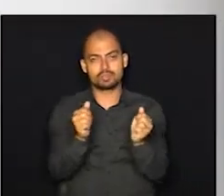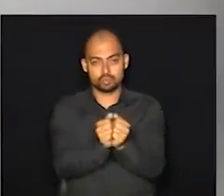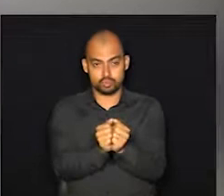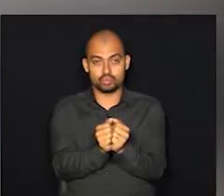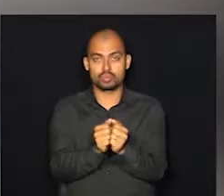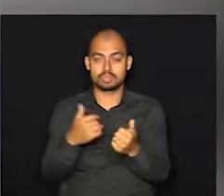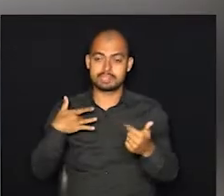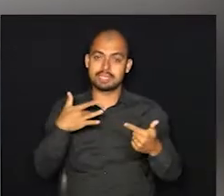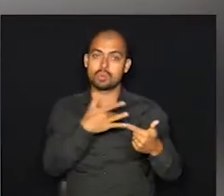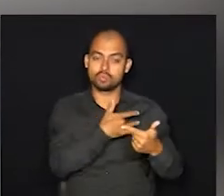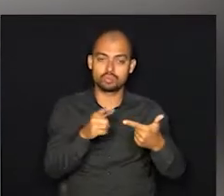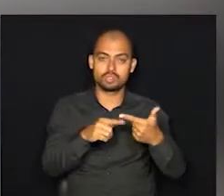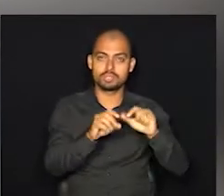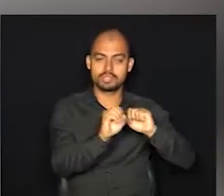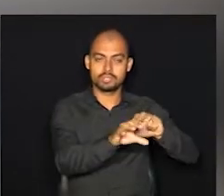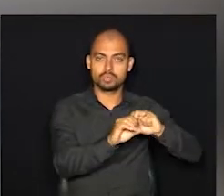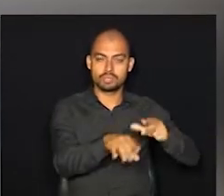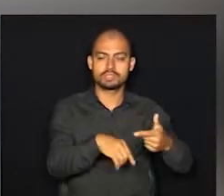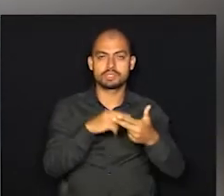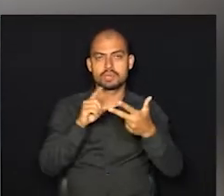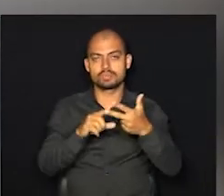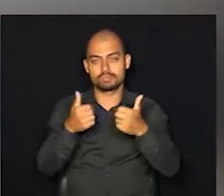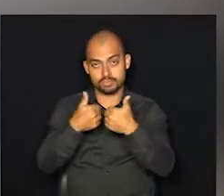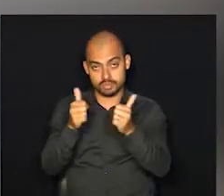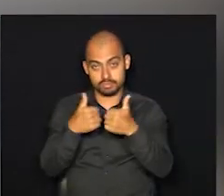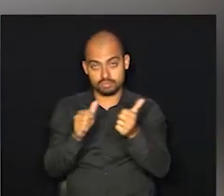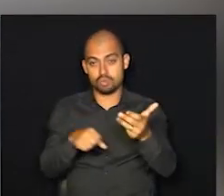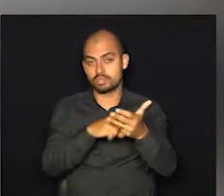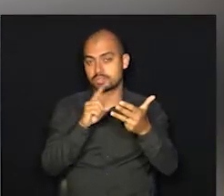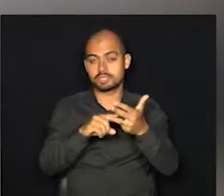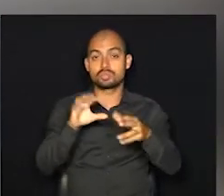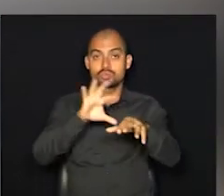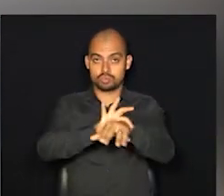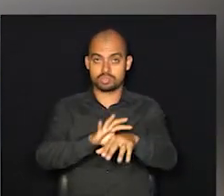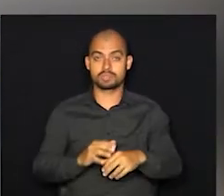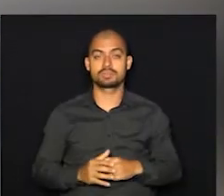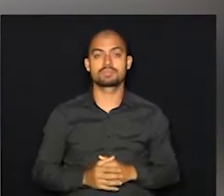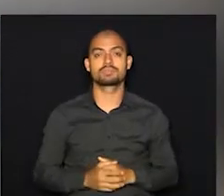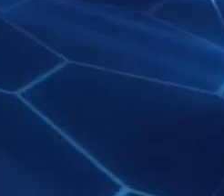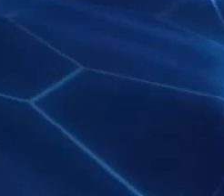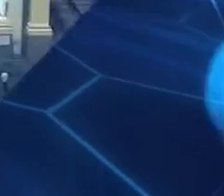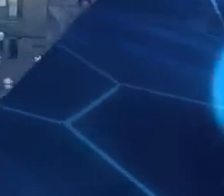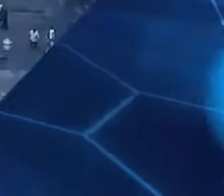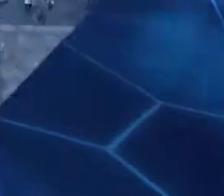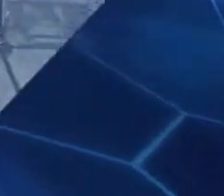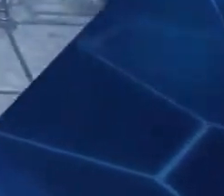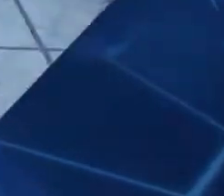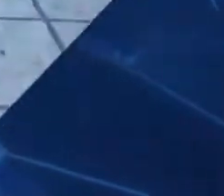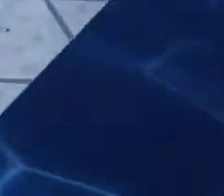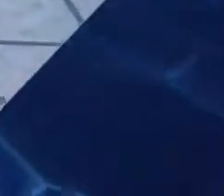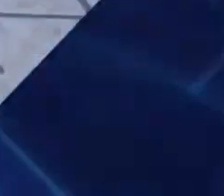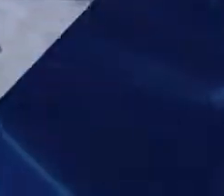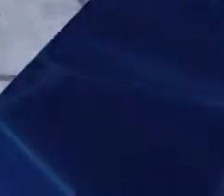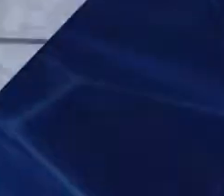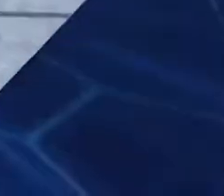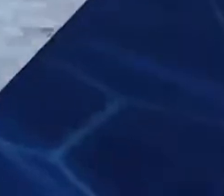juntos na saúde, na educação, nos transportes e na segurança.